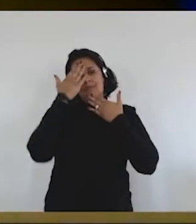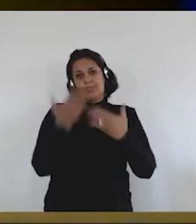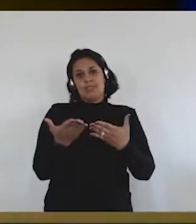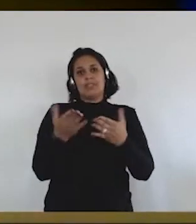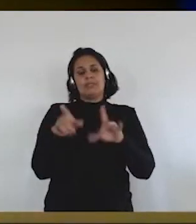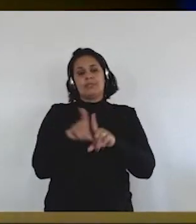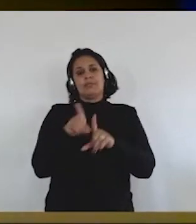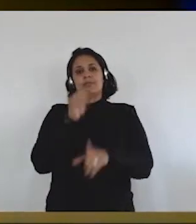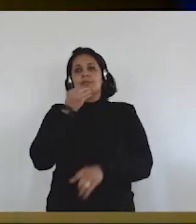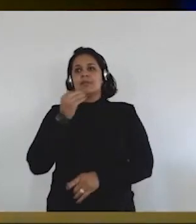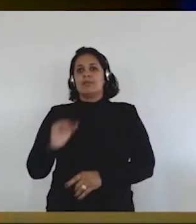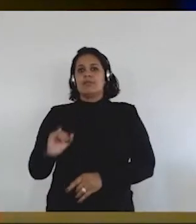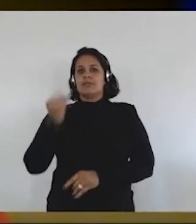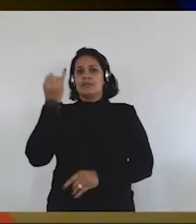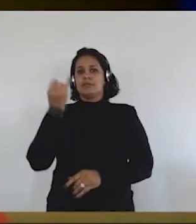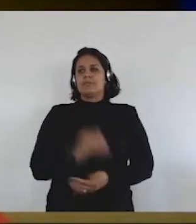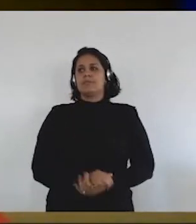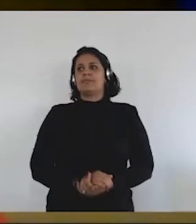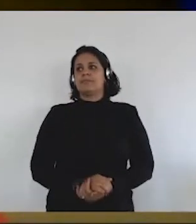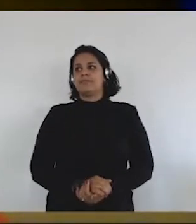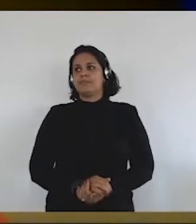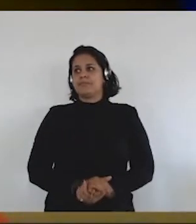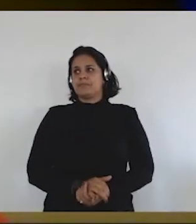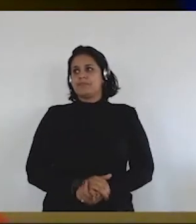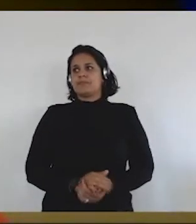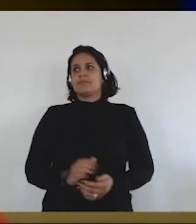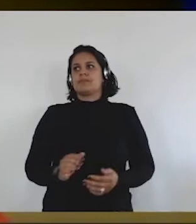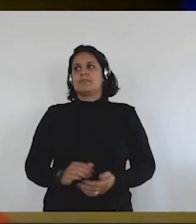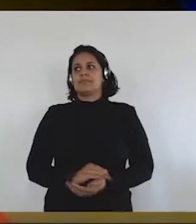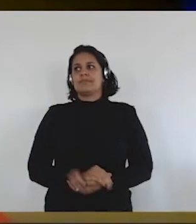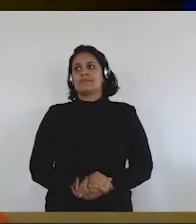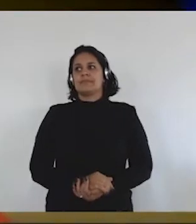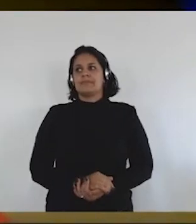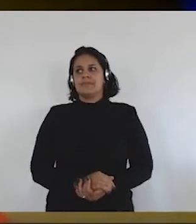muito a oportunidade. Um abraço.